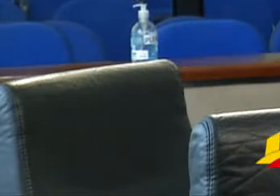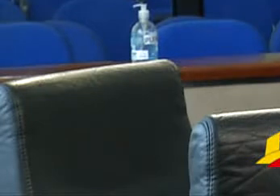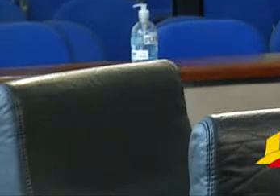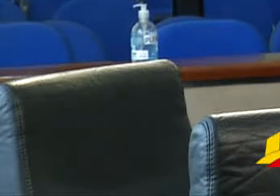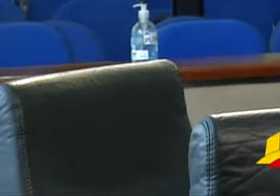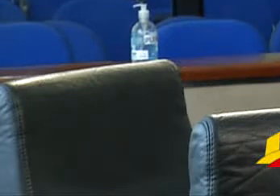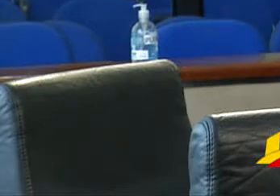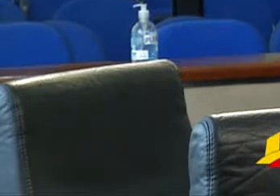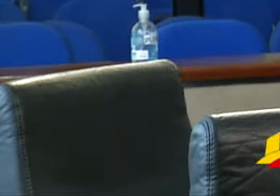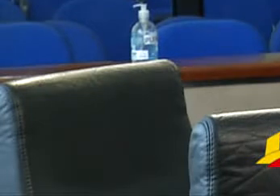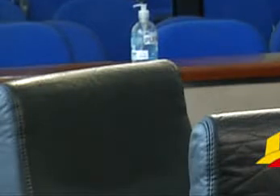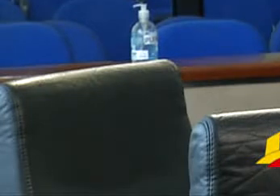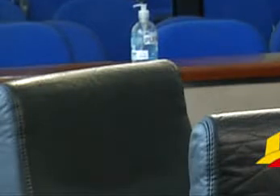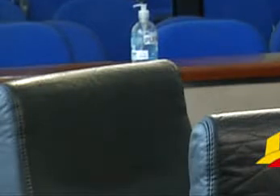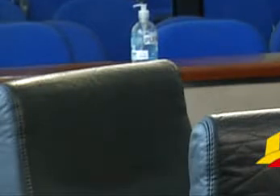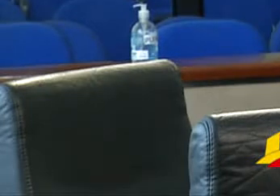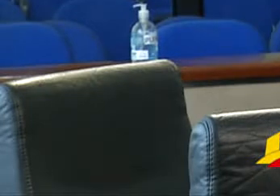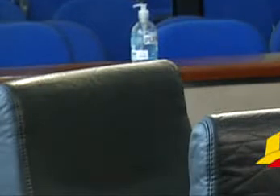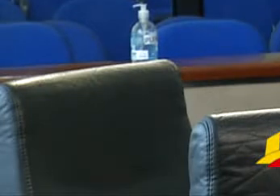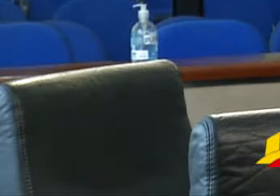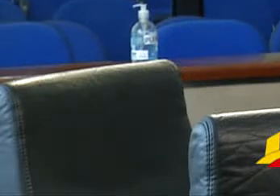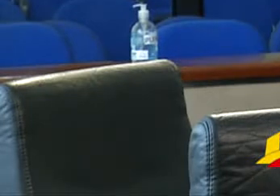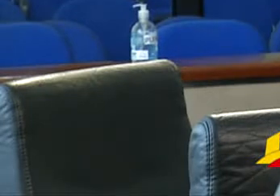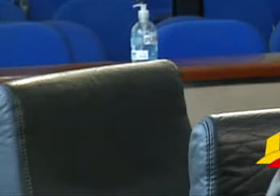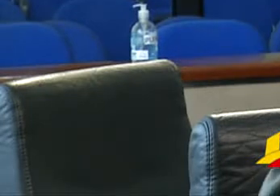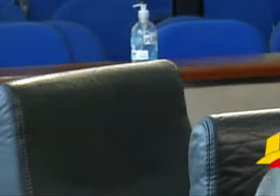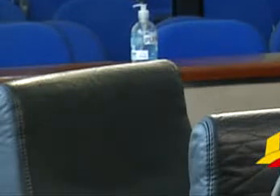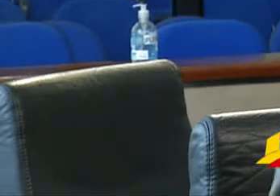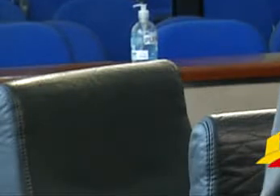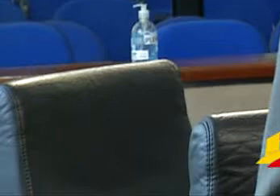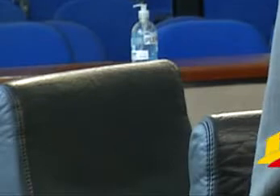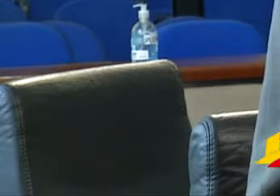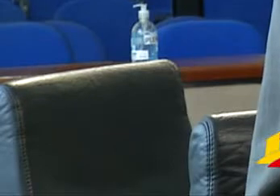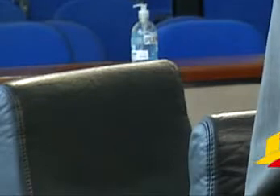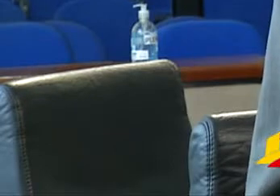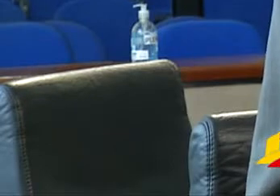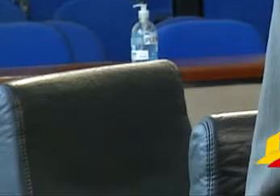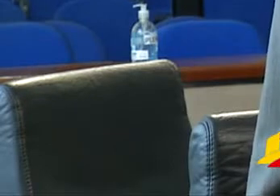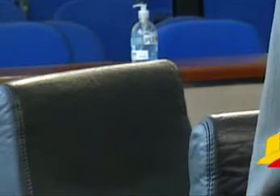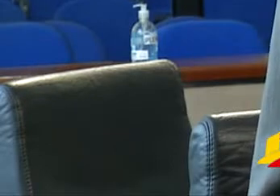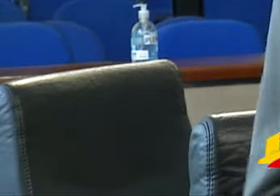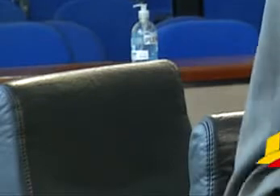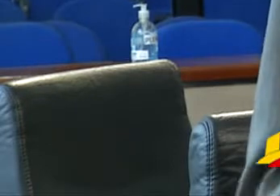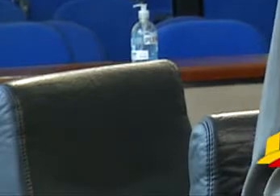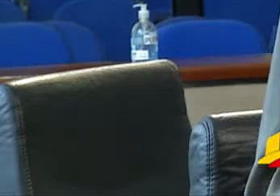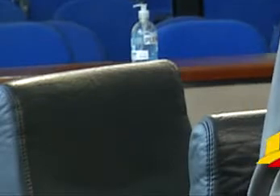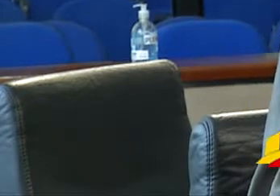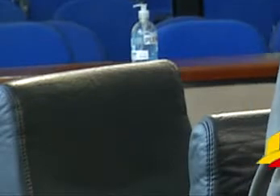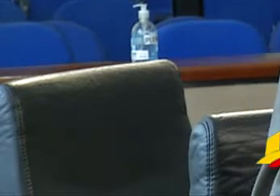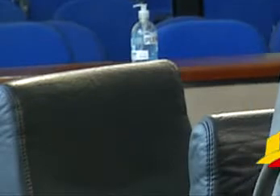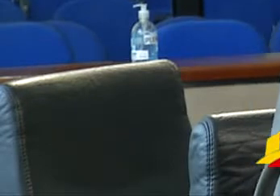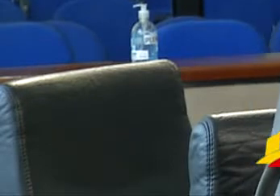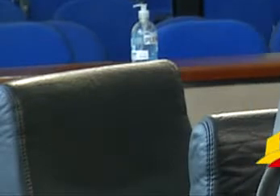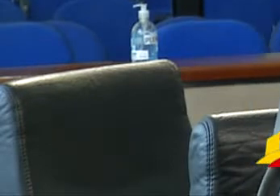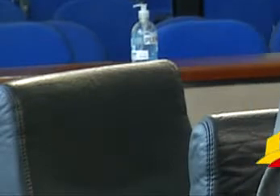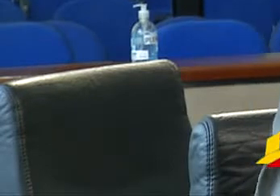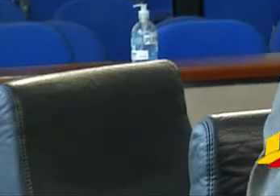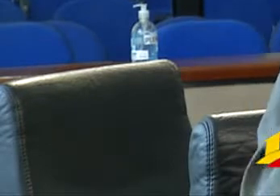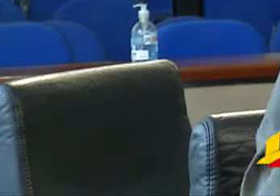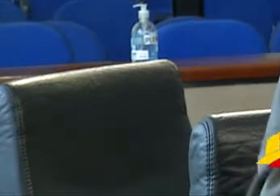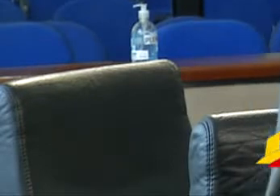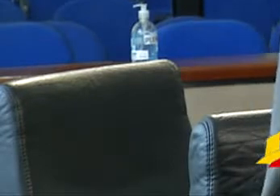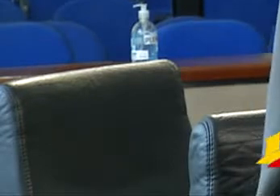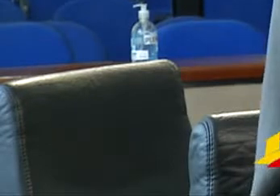a dificuldade Como transformar isso em algo legal para levar porque eu fazer uma ação dessa